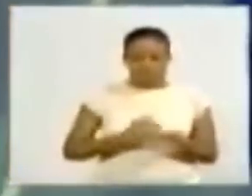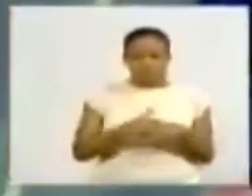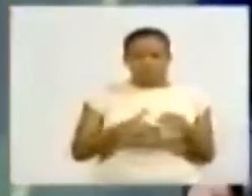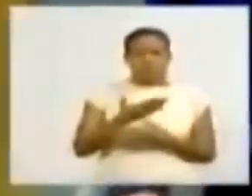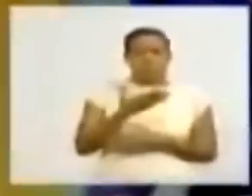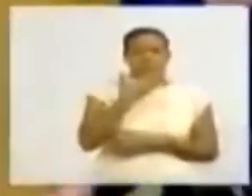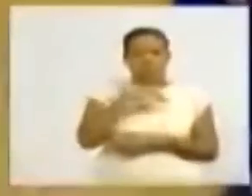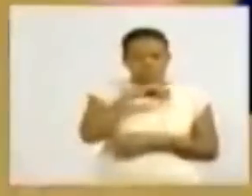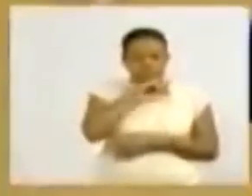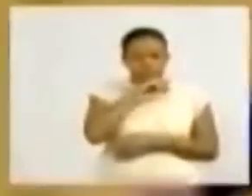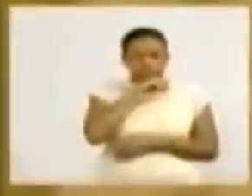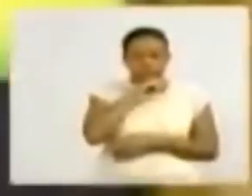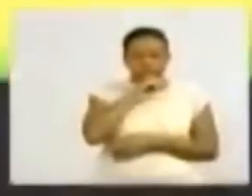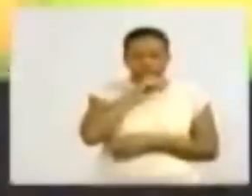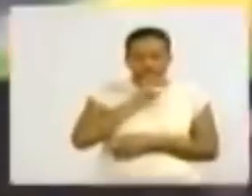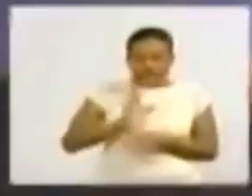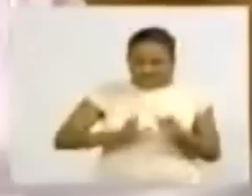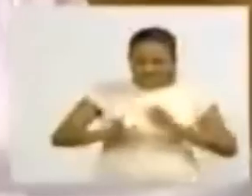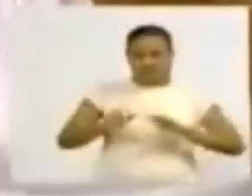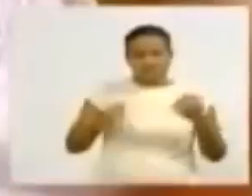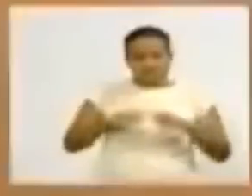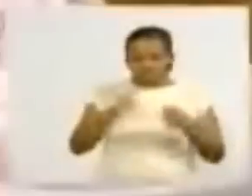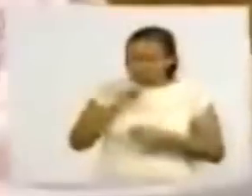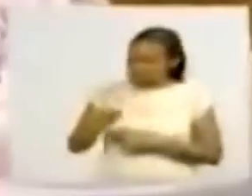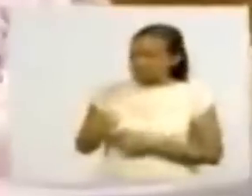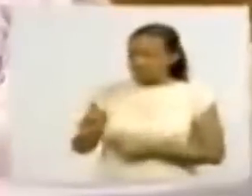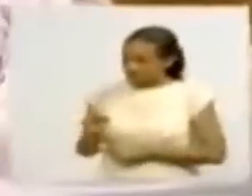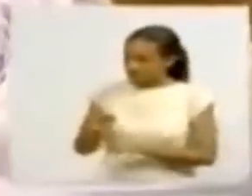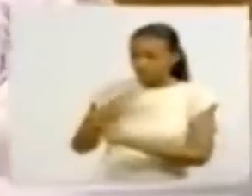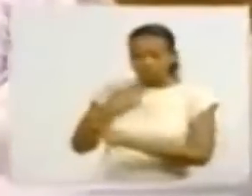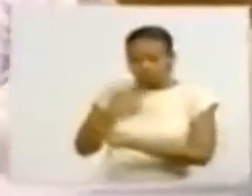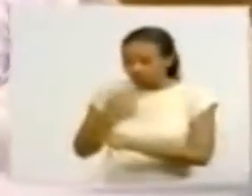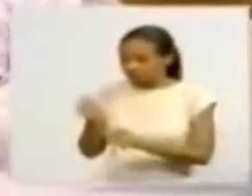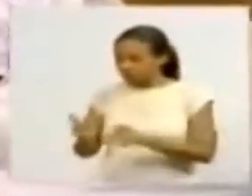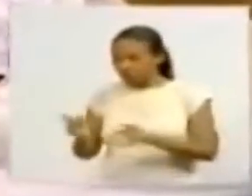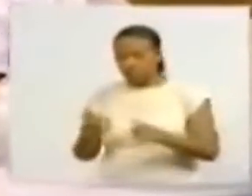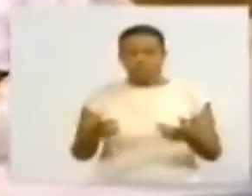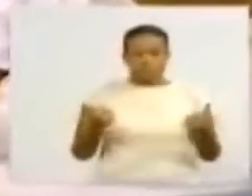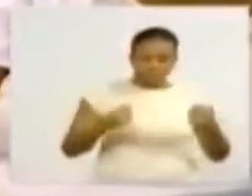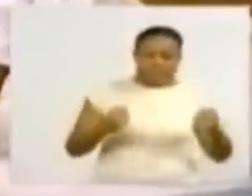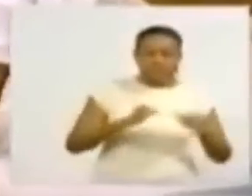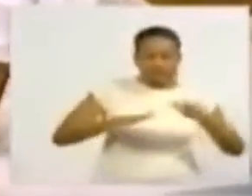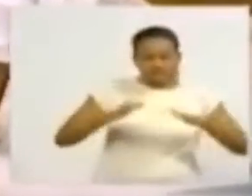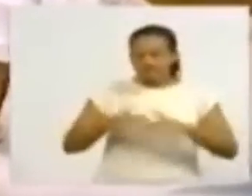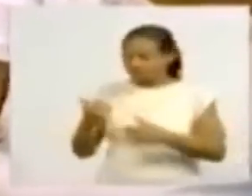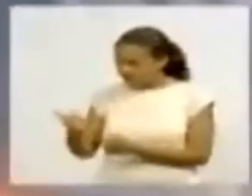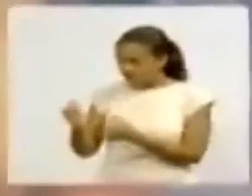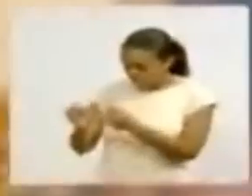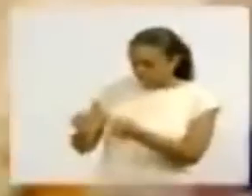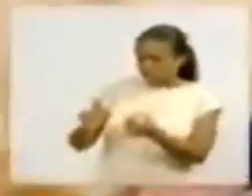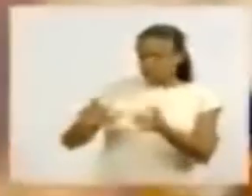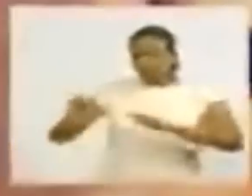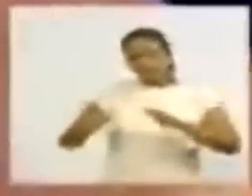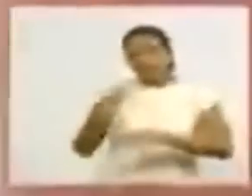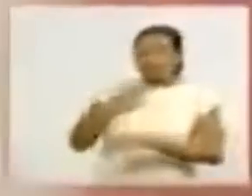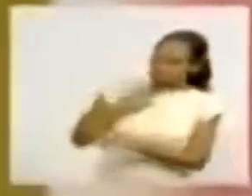responsável se diz só sim. Nenhuma maternidade pode ser responsável se só diz não. É no equilíbrio entre não e